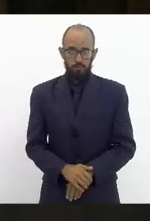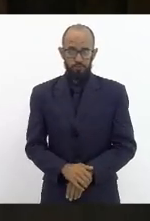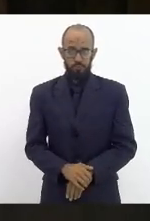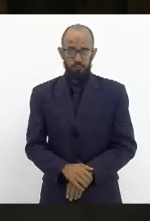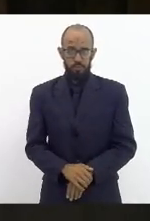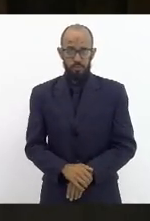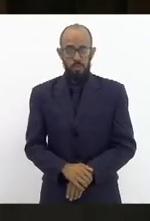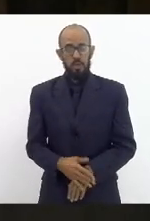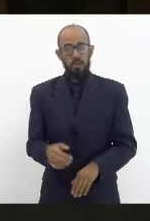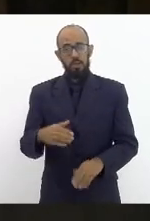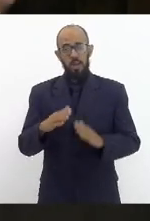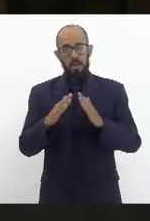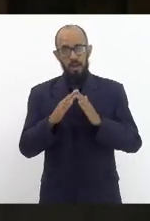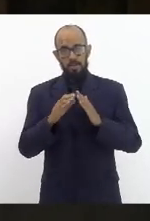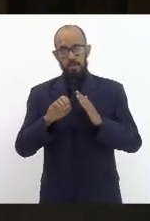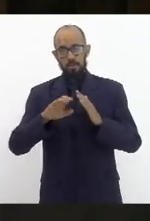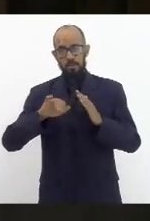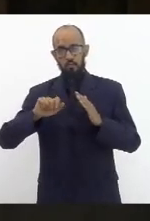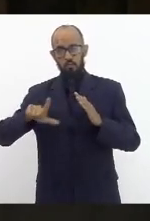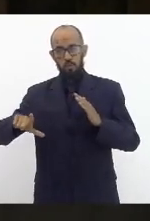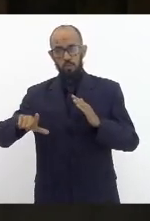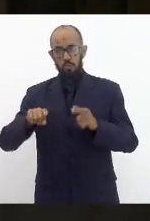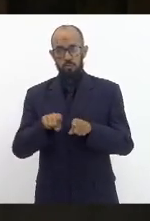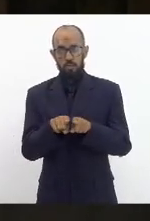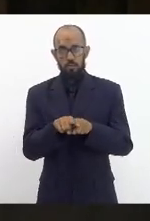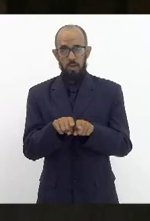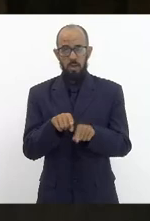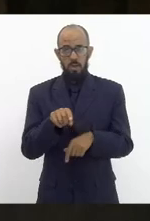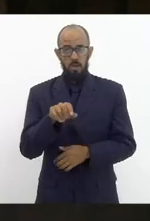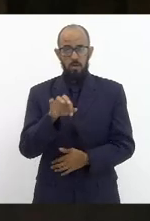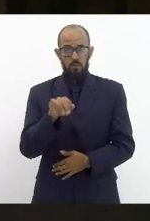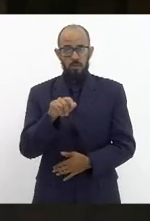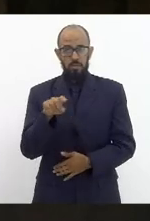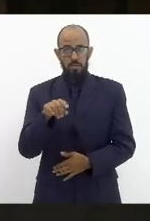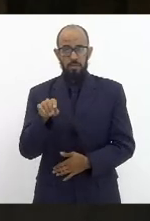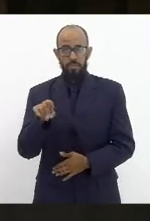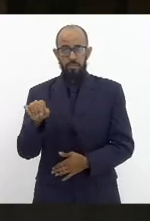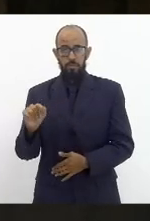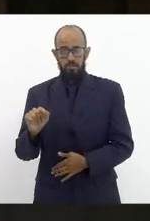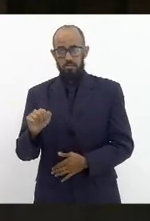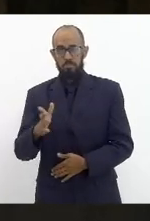Casa Civil, passa pela Fazenda, passa... Eu acho que sim, vamos lá.